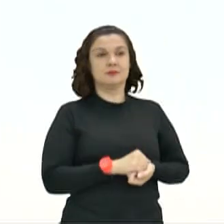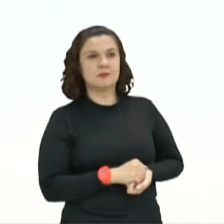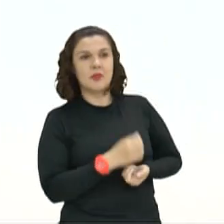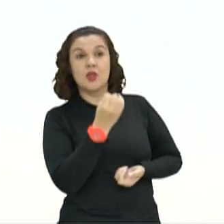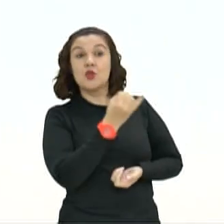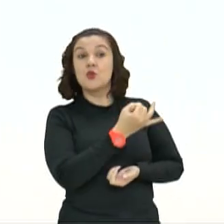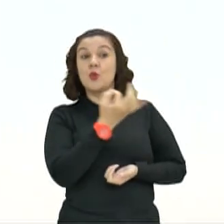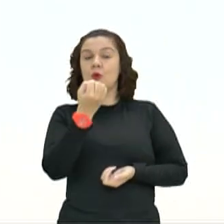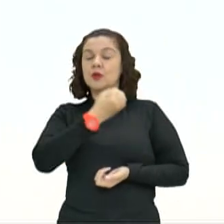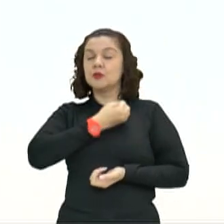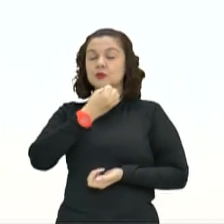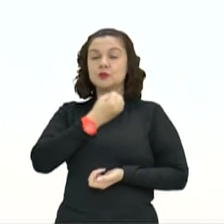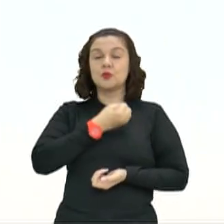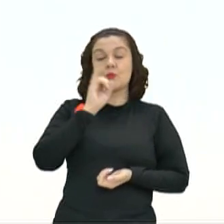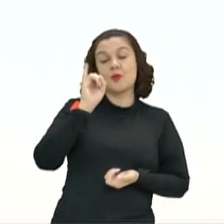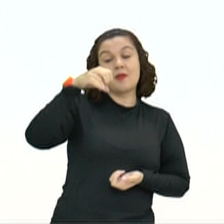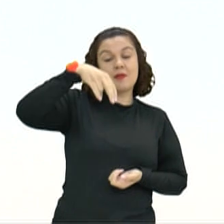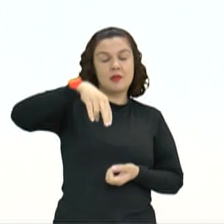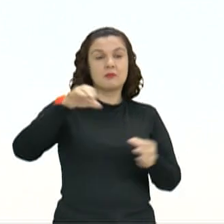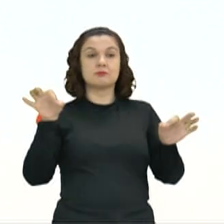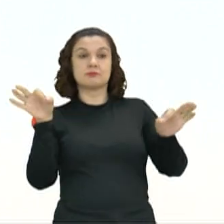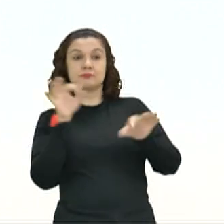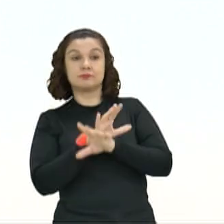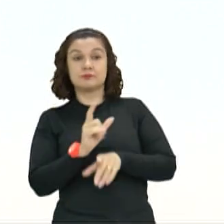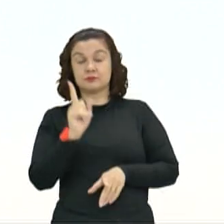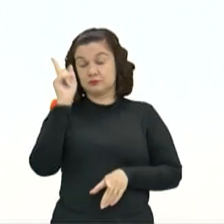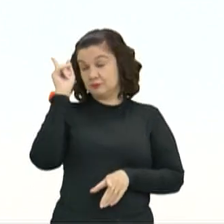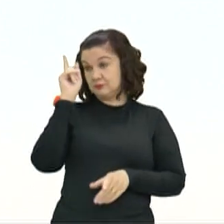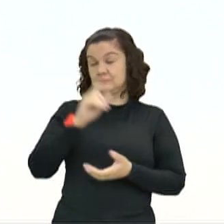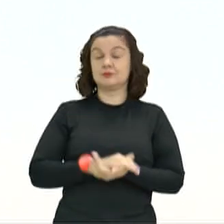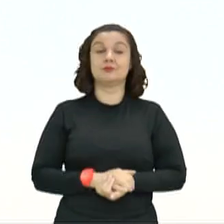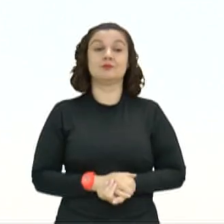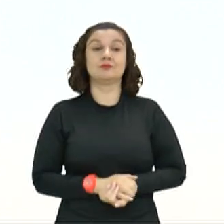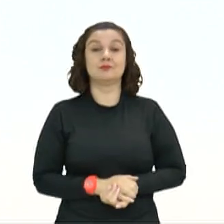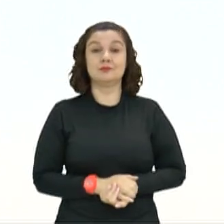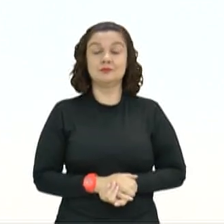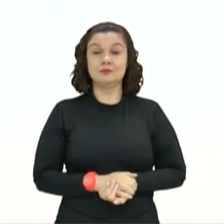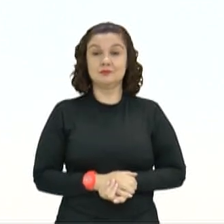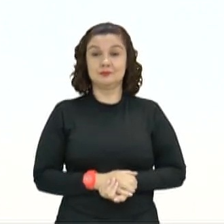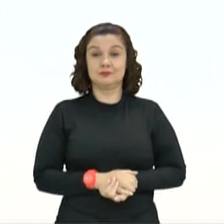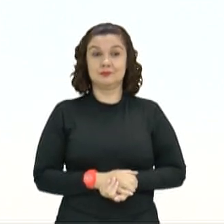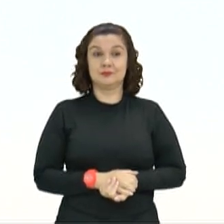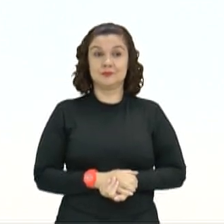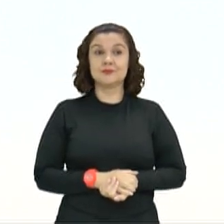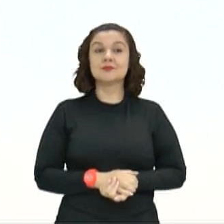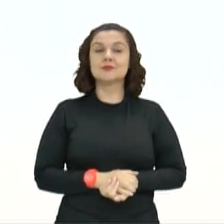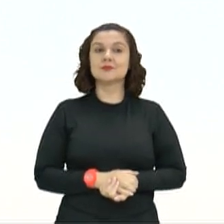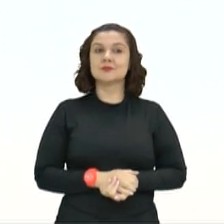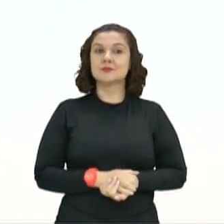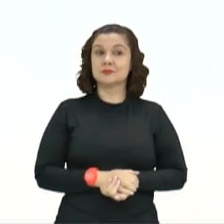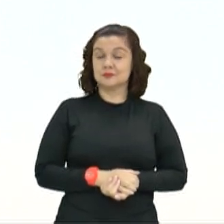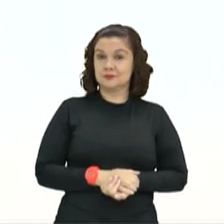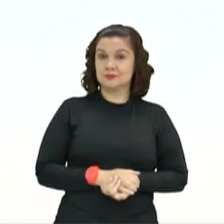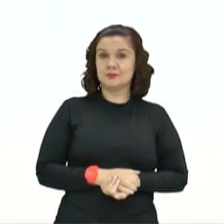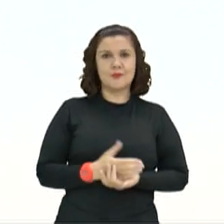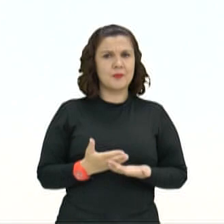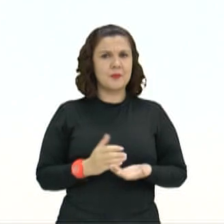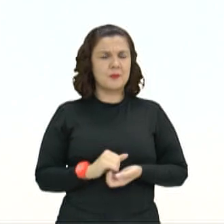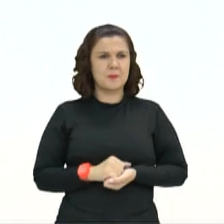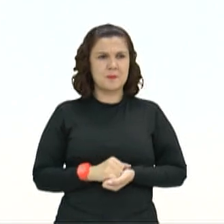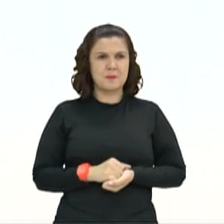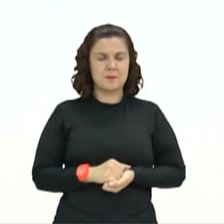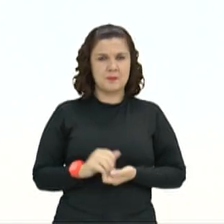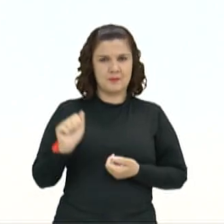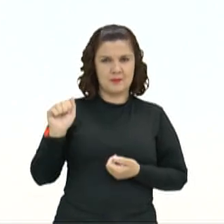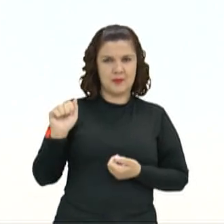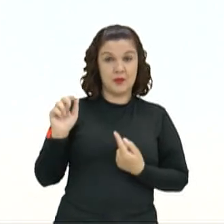Quantos números naturais satisfazem a inequação 4 menos x sobre 1 mais x maior ou igual a zero?